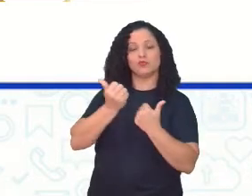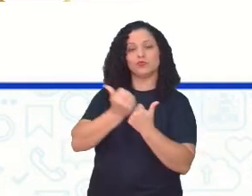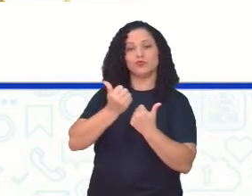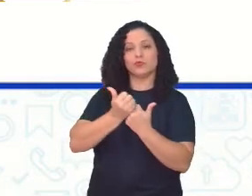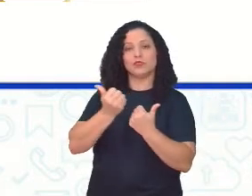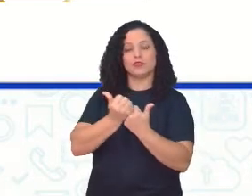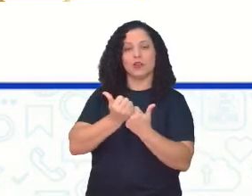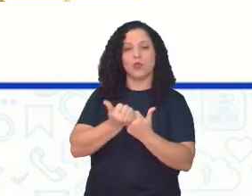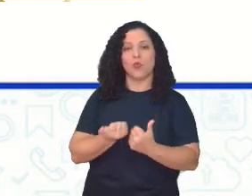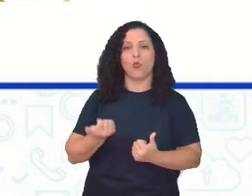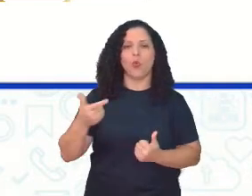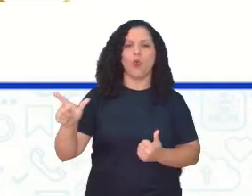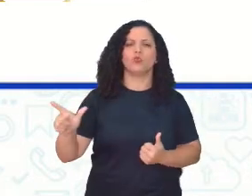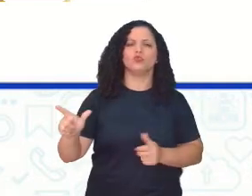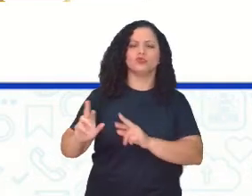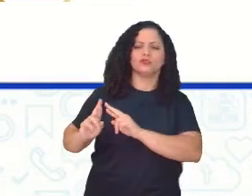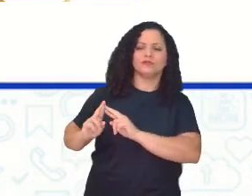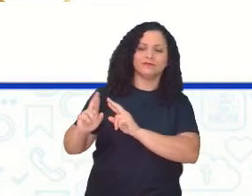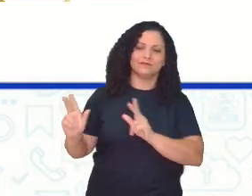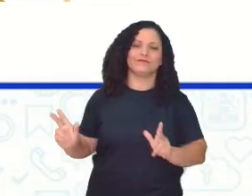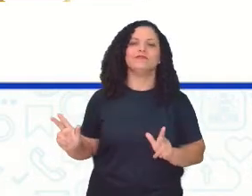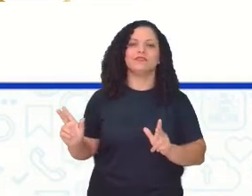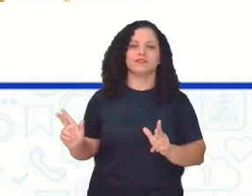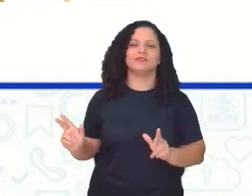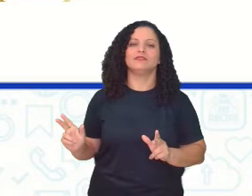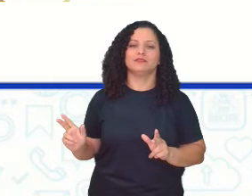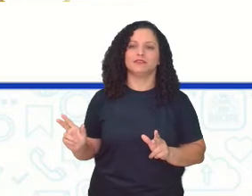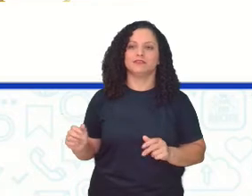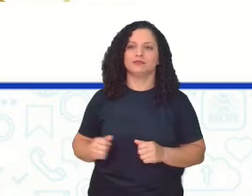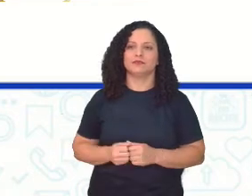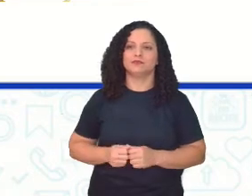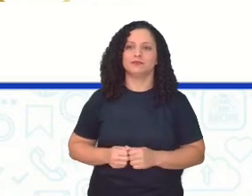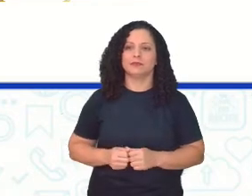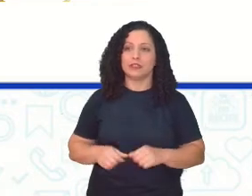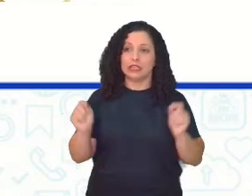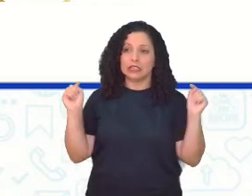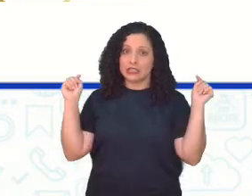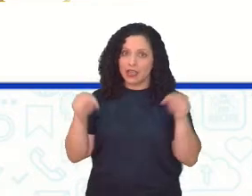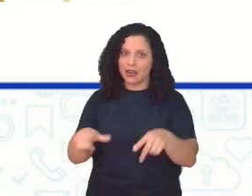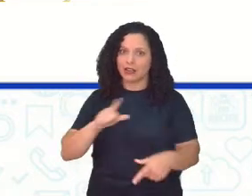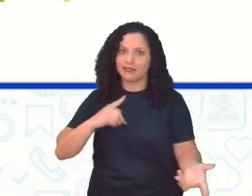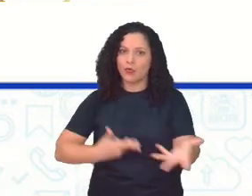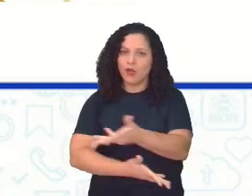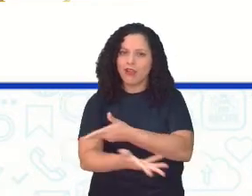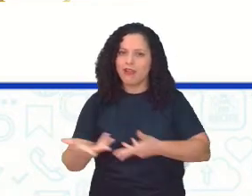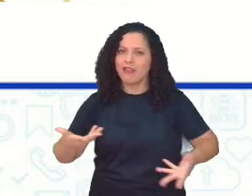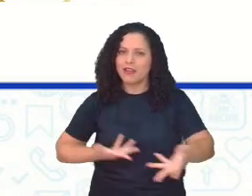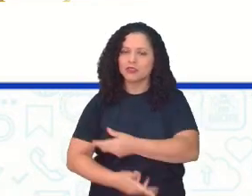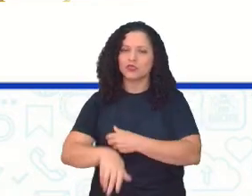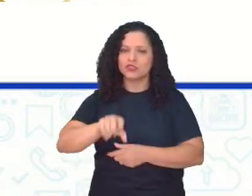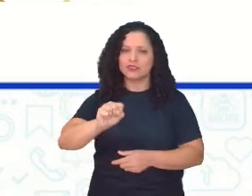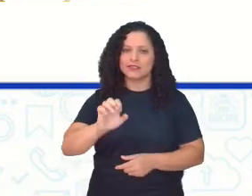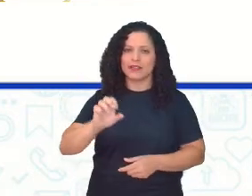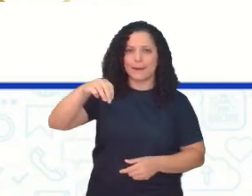por outras unidades lexicais, as quais com ela mantém